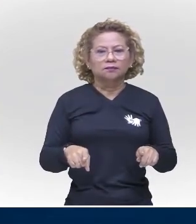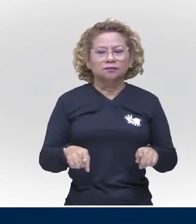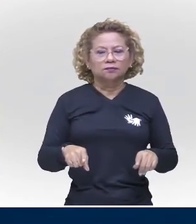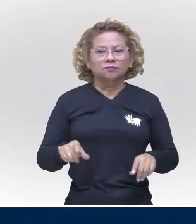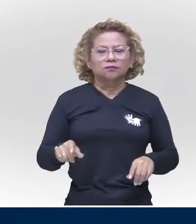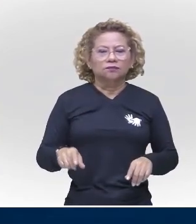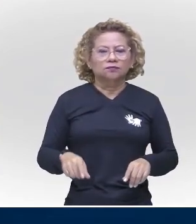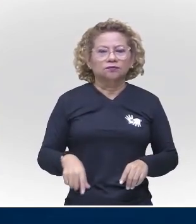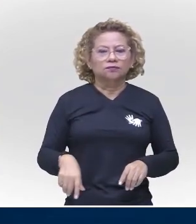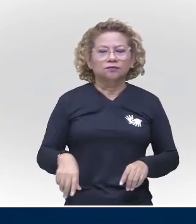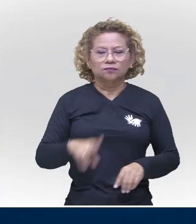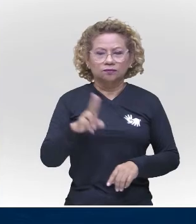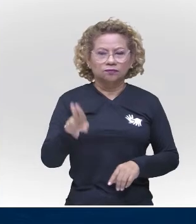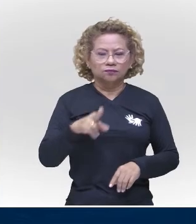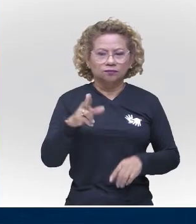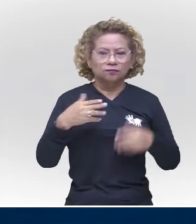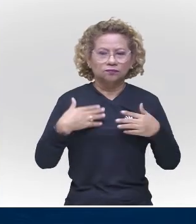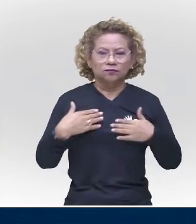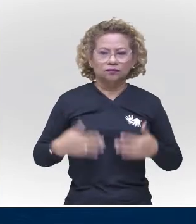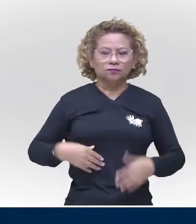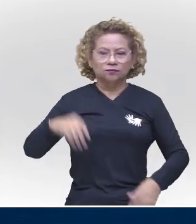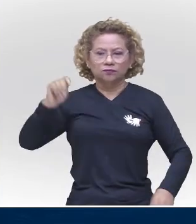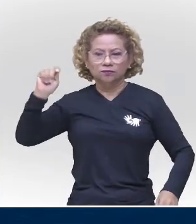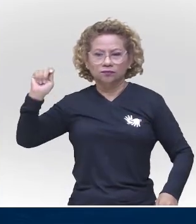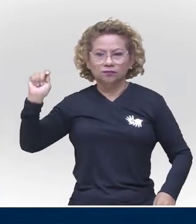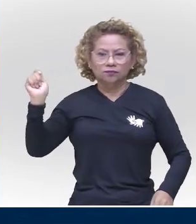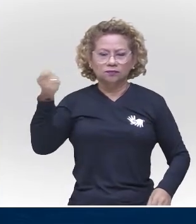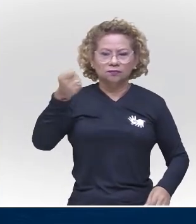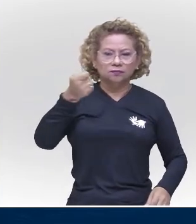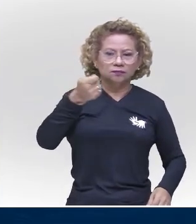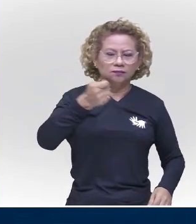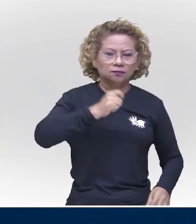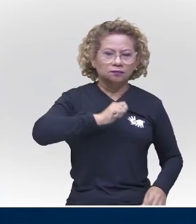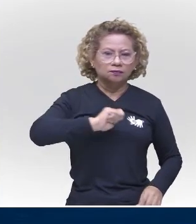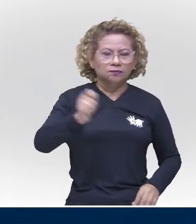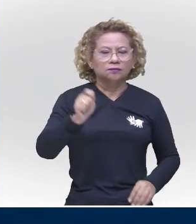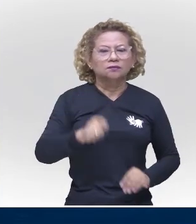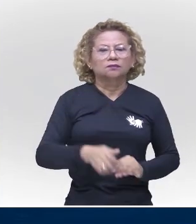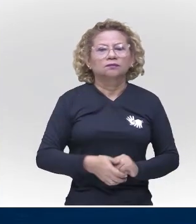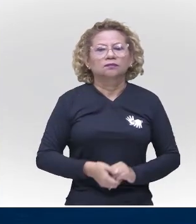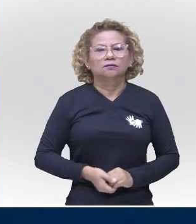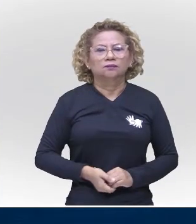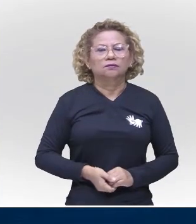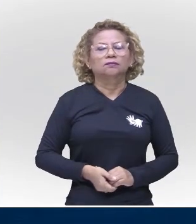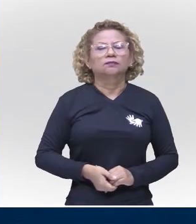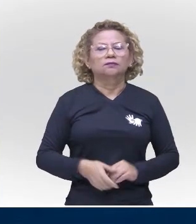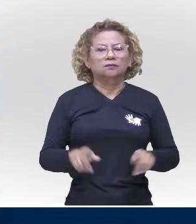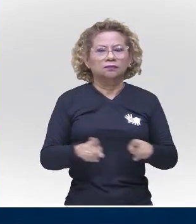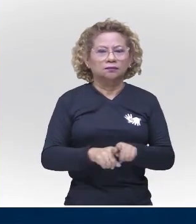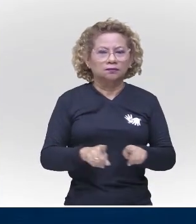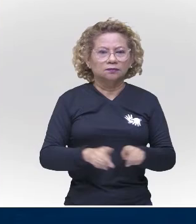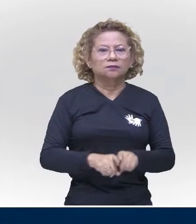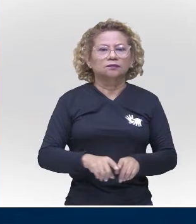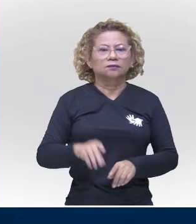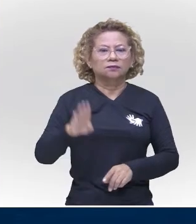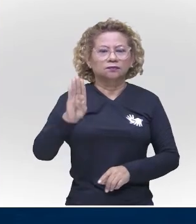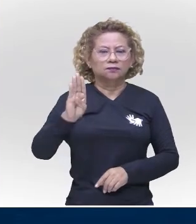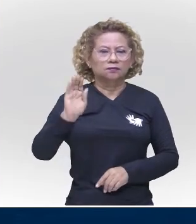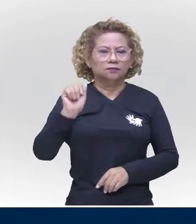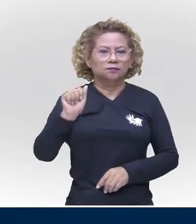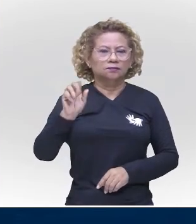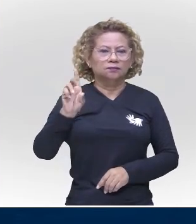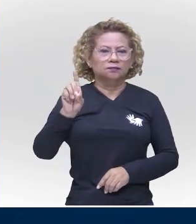faz a jogada dessa bola, que pode ser para um lugar fácil ou um lugar difícil, né? Nós temos também o badminton, que já